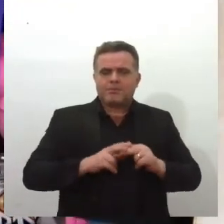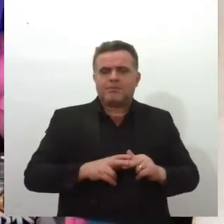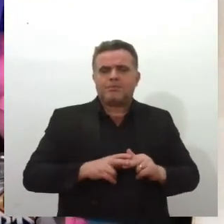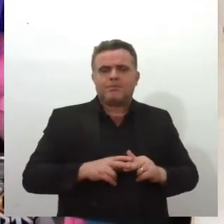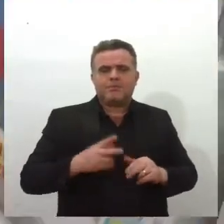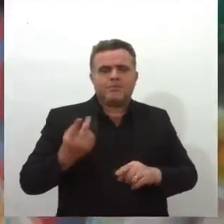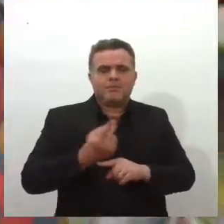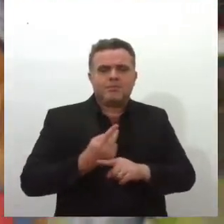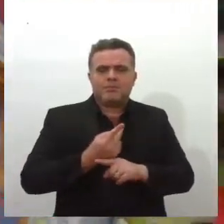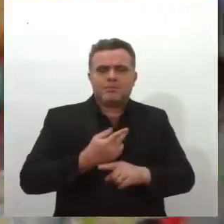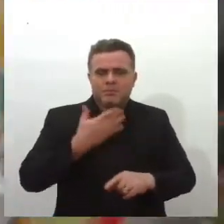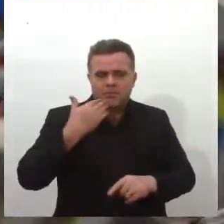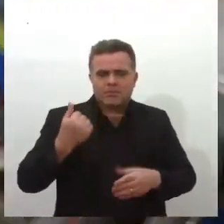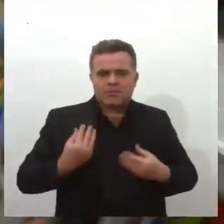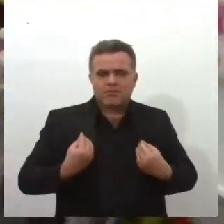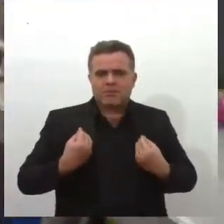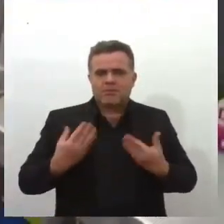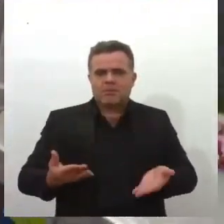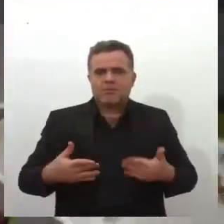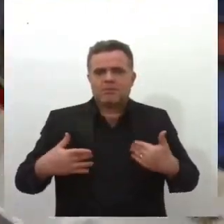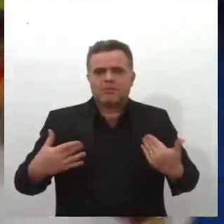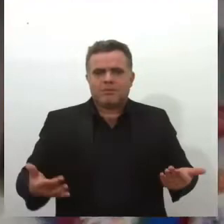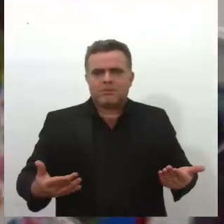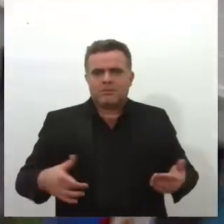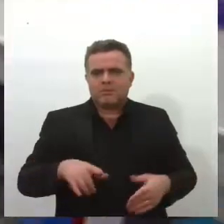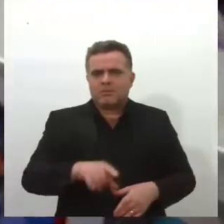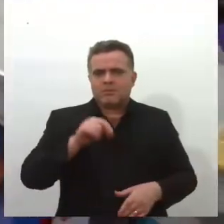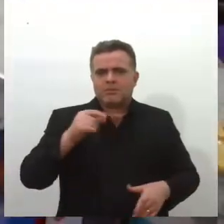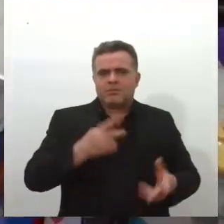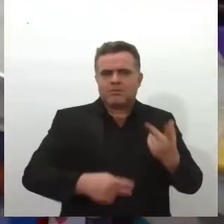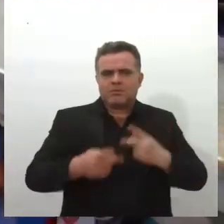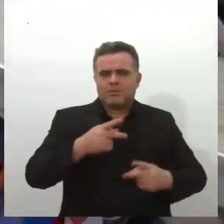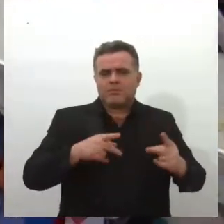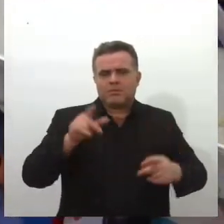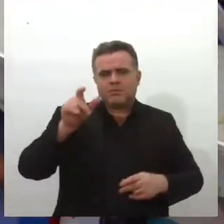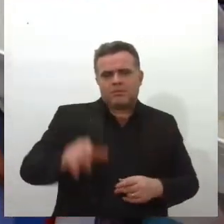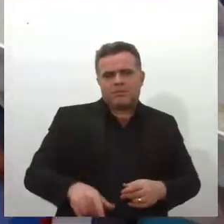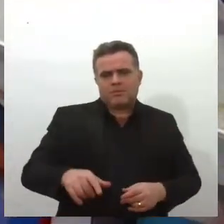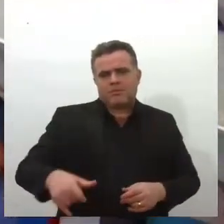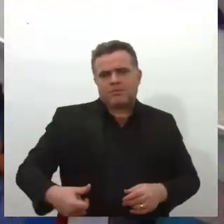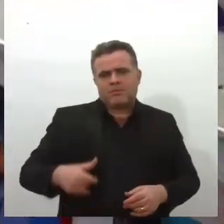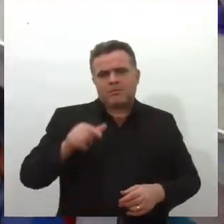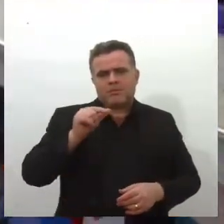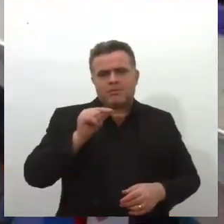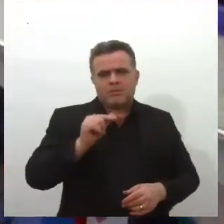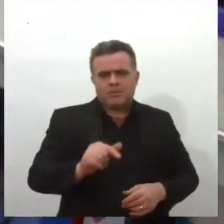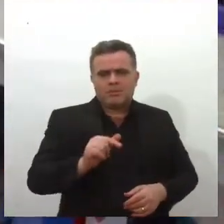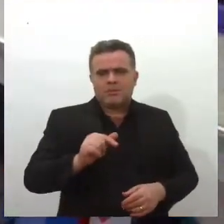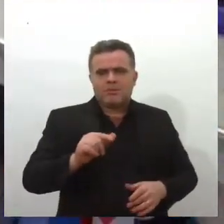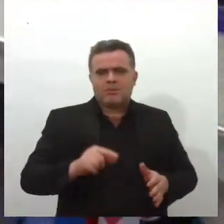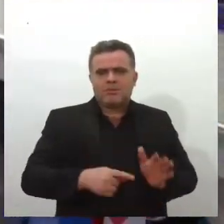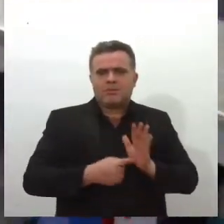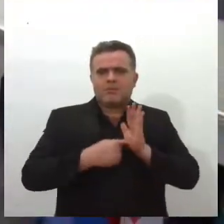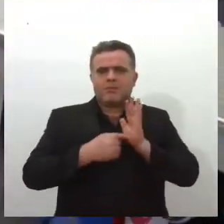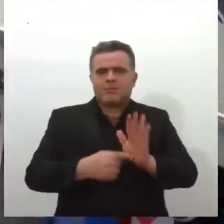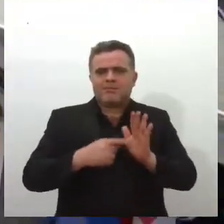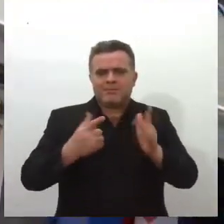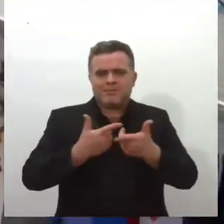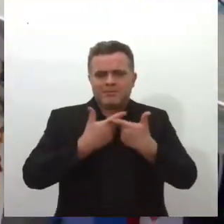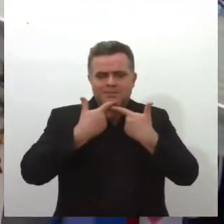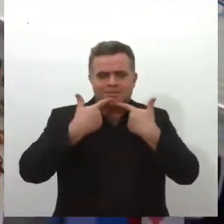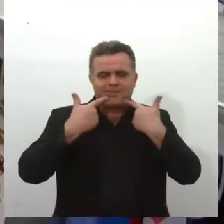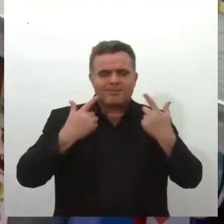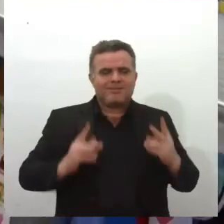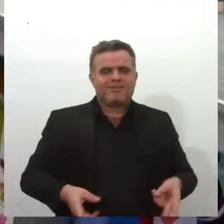onde está o melhor, né? Ao escolher seu presente, Riene, de 7 anos, demonstra em seu sorriso toda